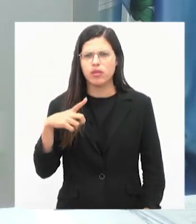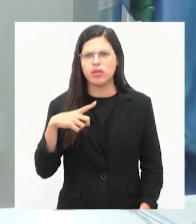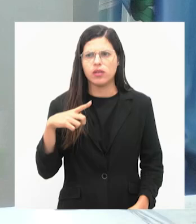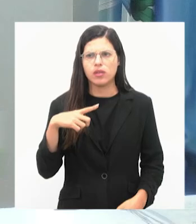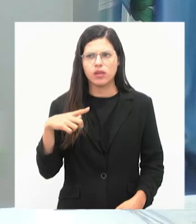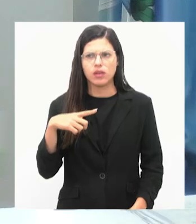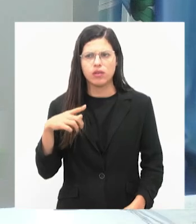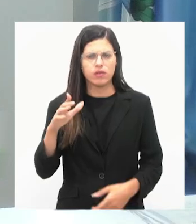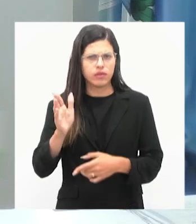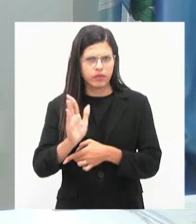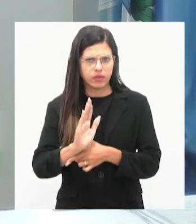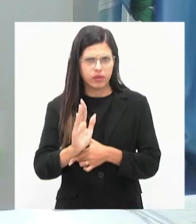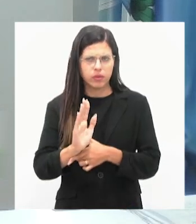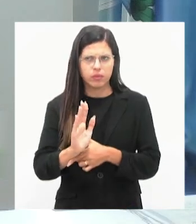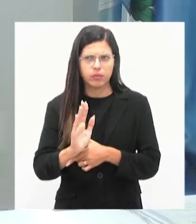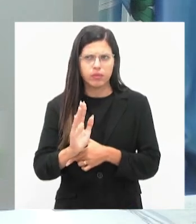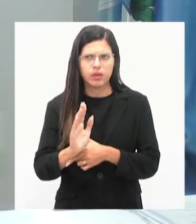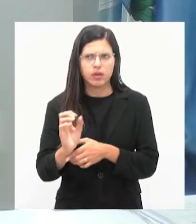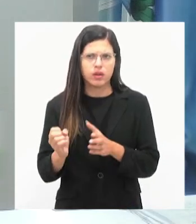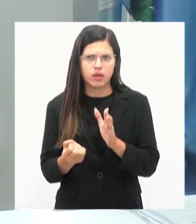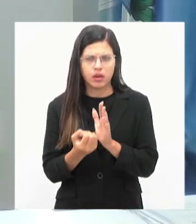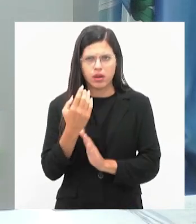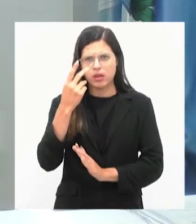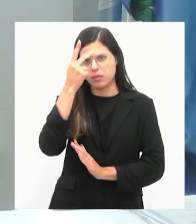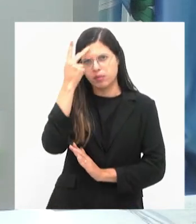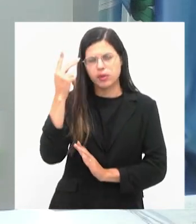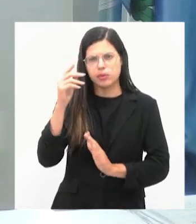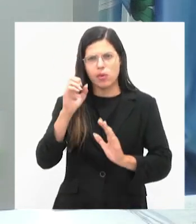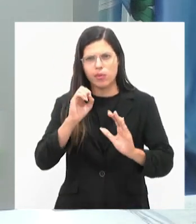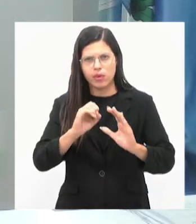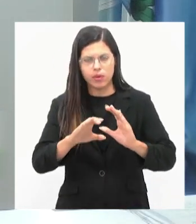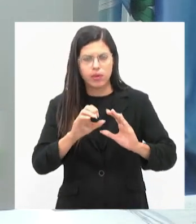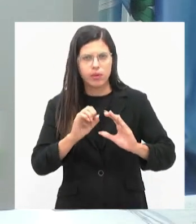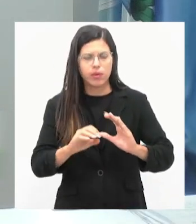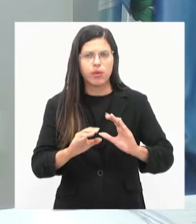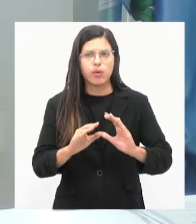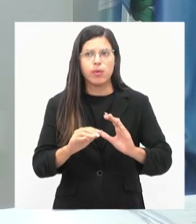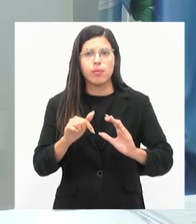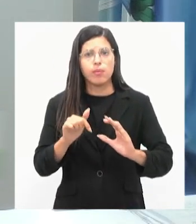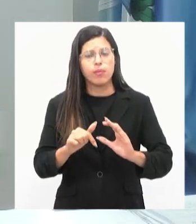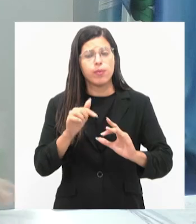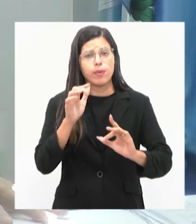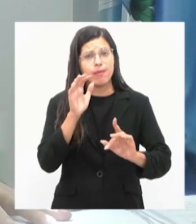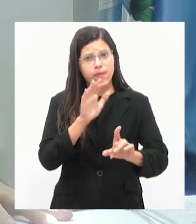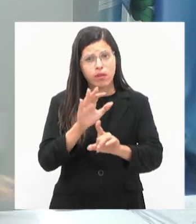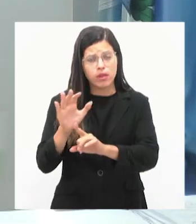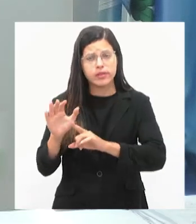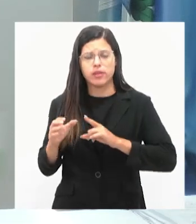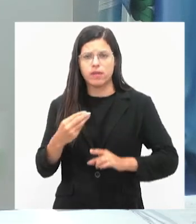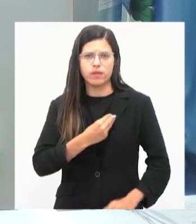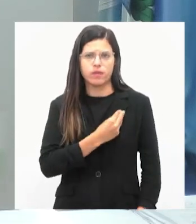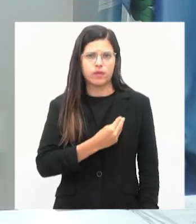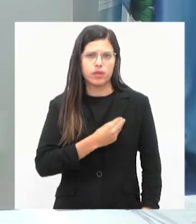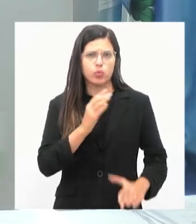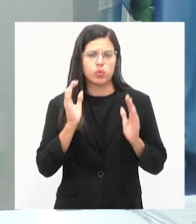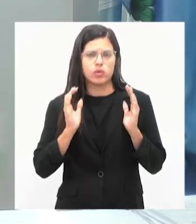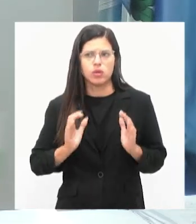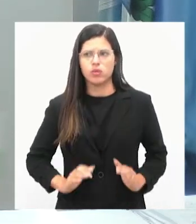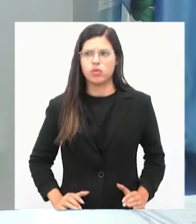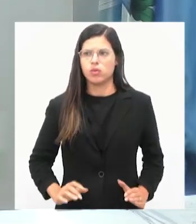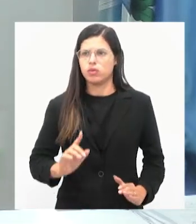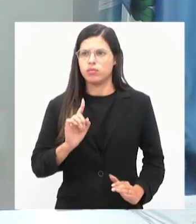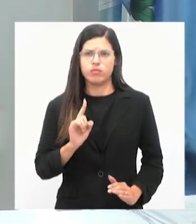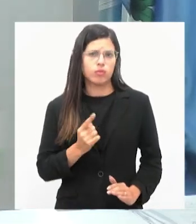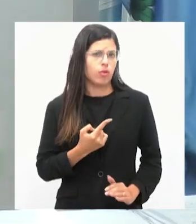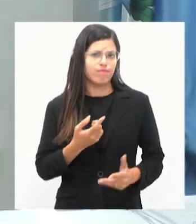pelo pessoal da Globo, enfim, e que atormenta a vida do cidadão. Nós não queríamos estar aqui nesse momento